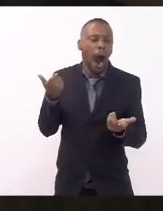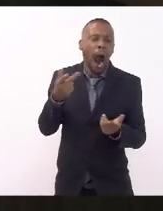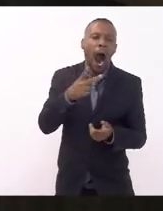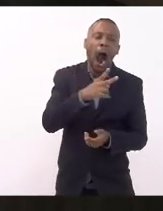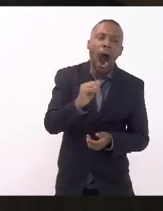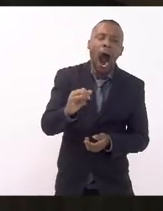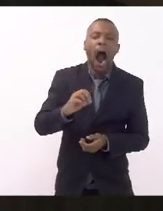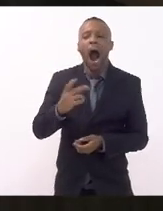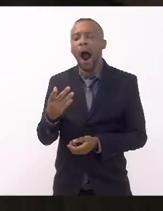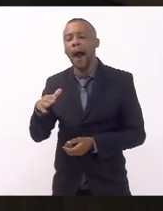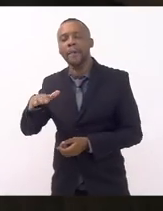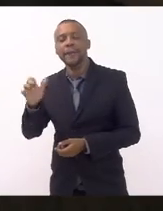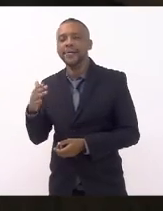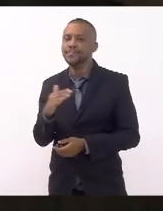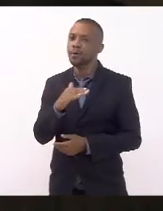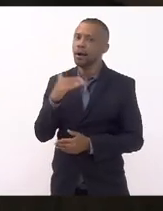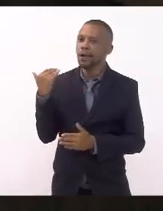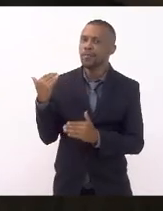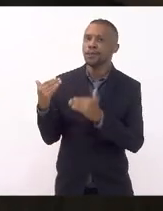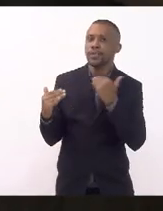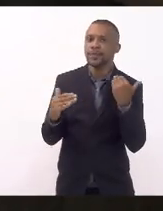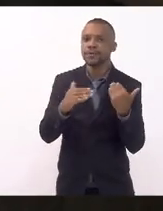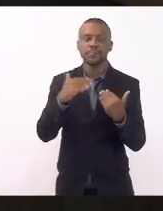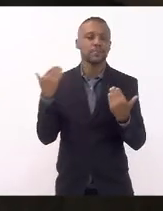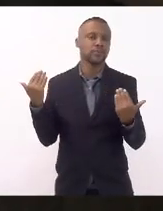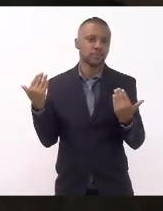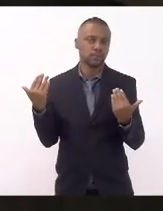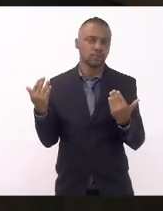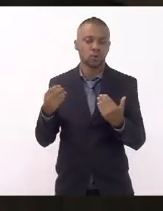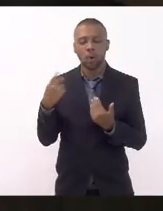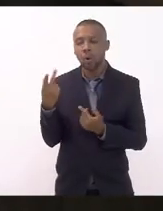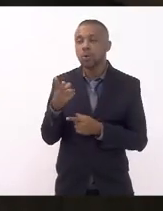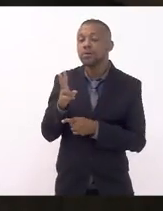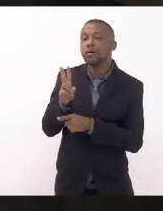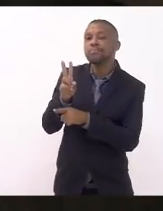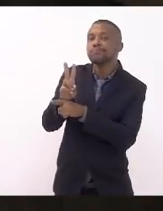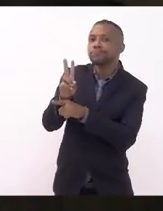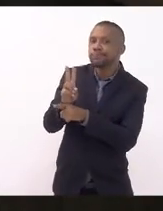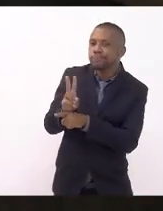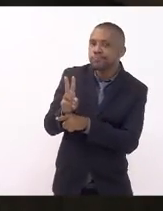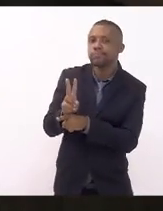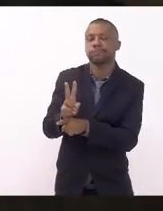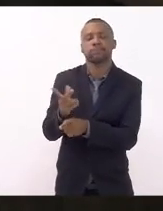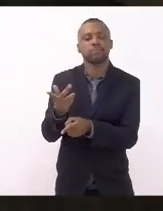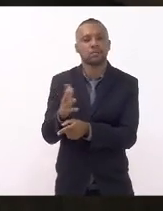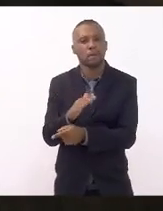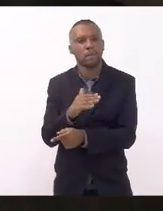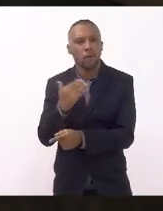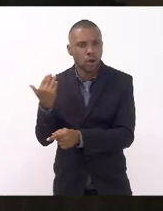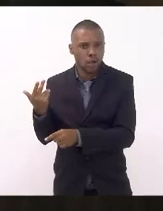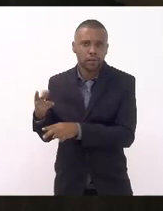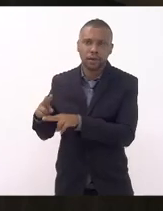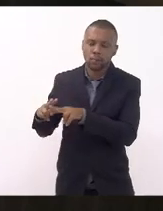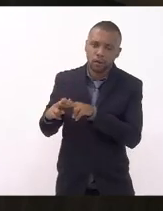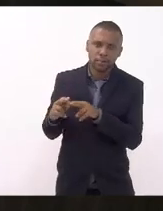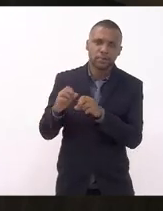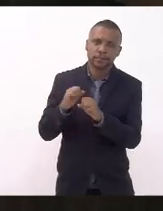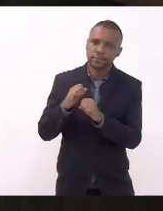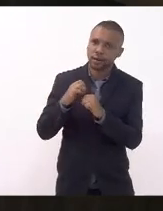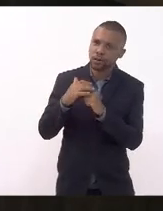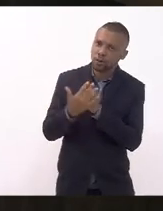porque perderam seus pais, suas mães ou seus responsáveis legais em decorrência, seja